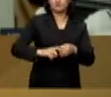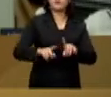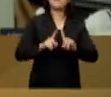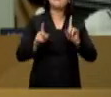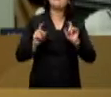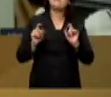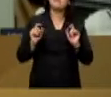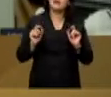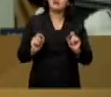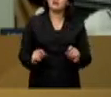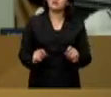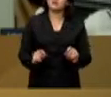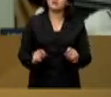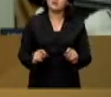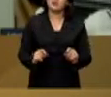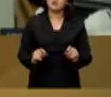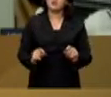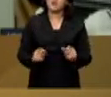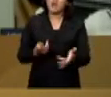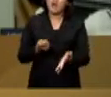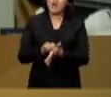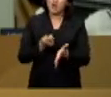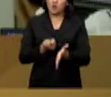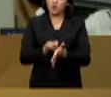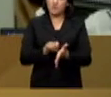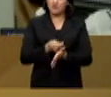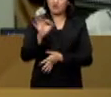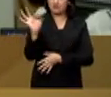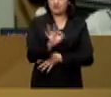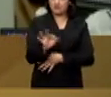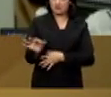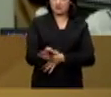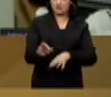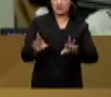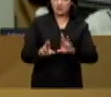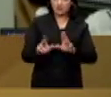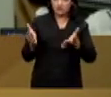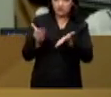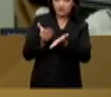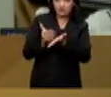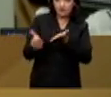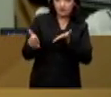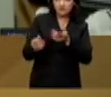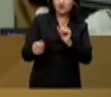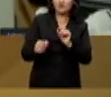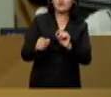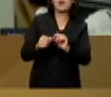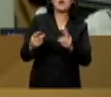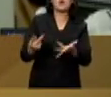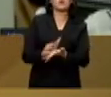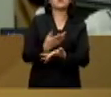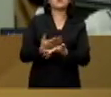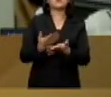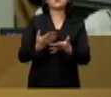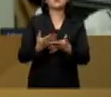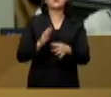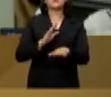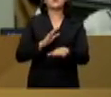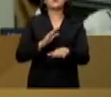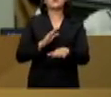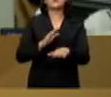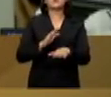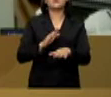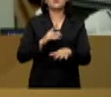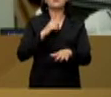imprópria a afirmação de que a cobrança do diferencial de alíquota decorreria daquele ato, quando o fundamento de validade decorre da